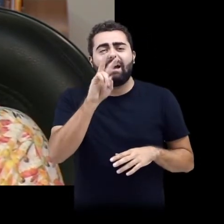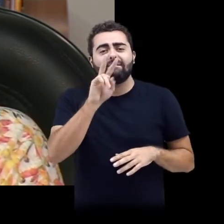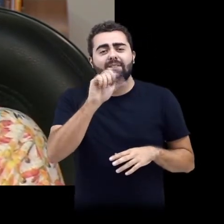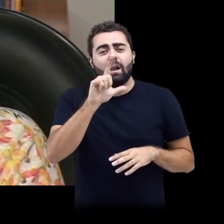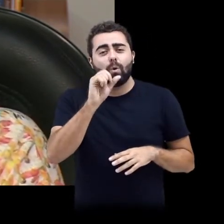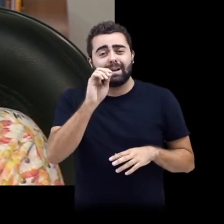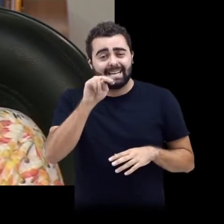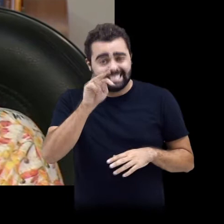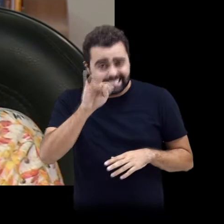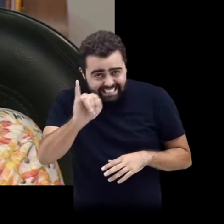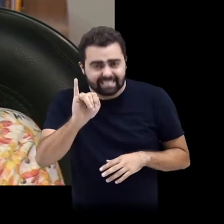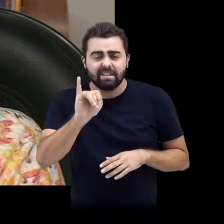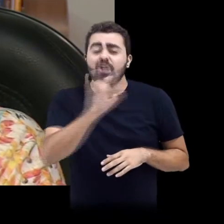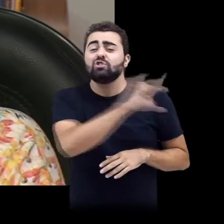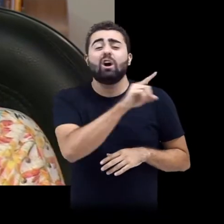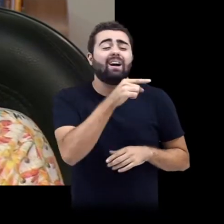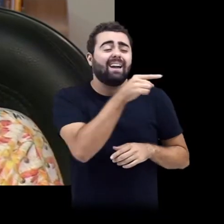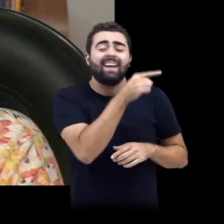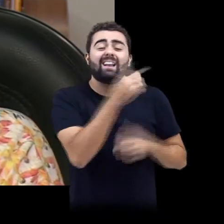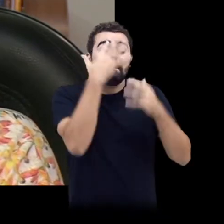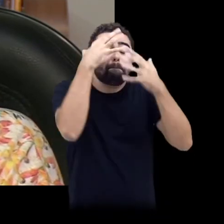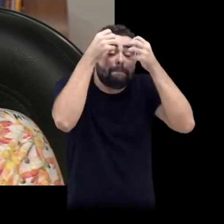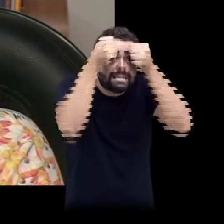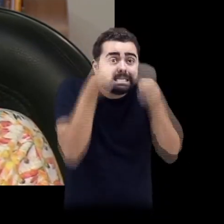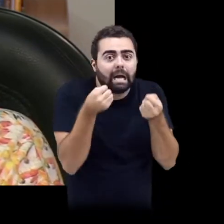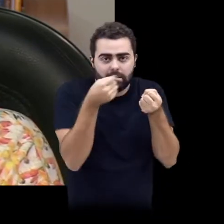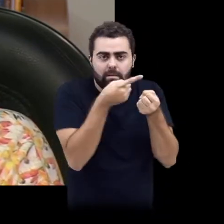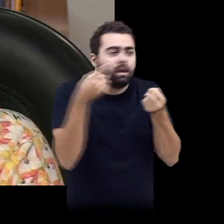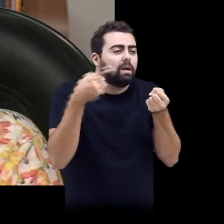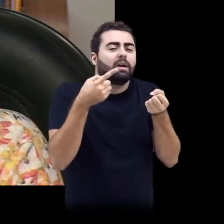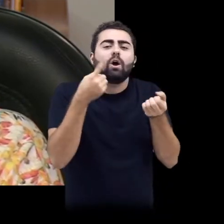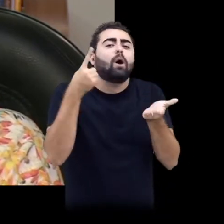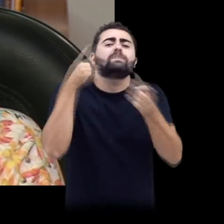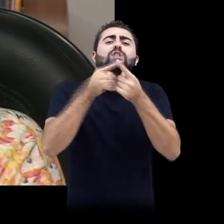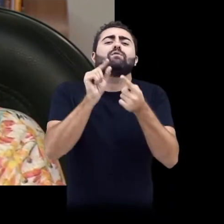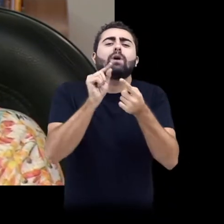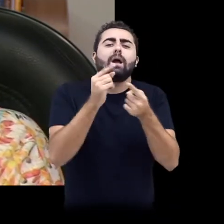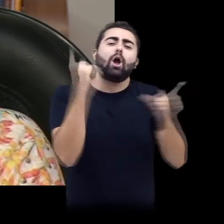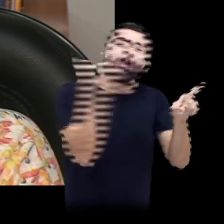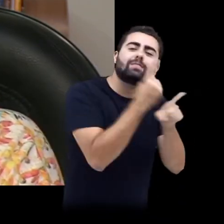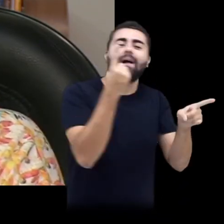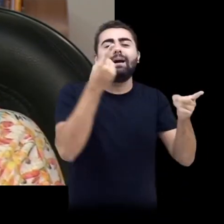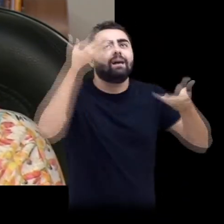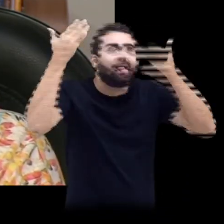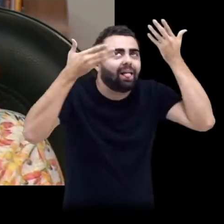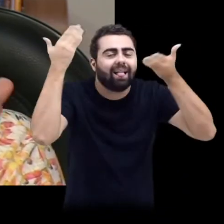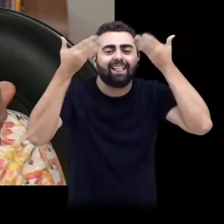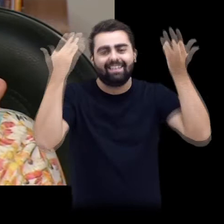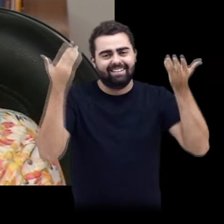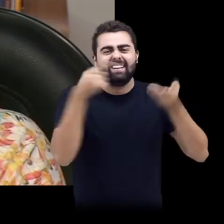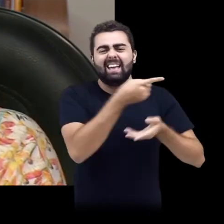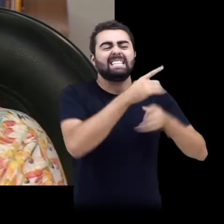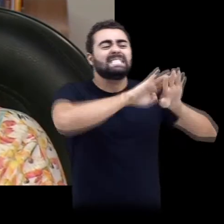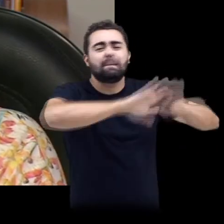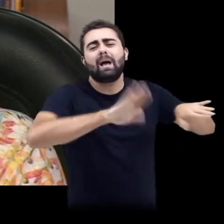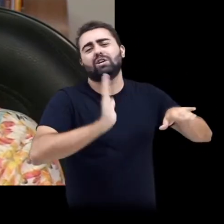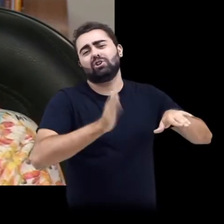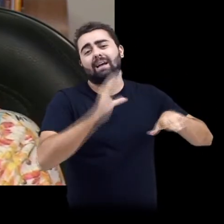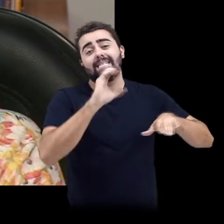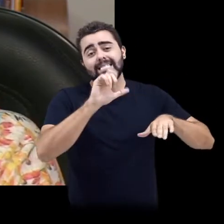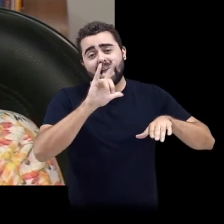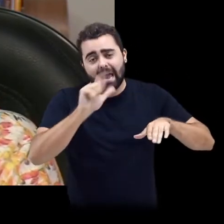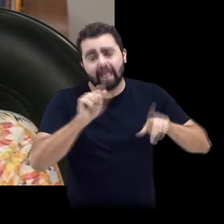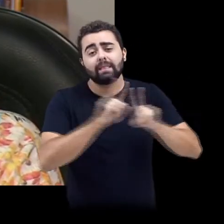ele como pessoa, porque ele já estava separado de Célia, já estava separado das meninas, na